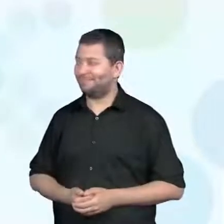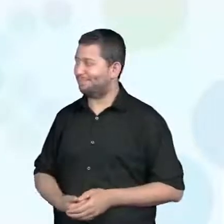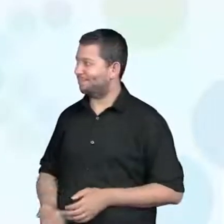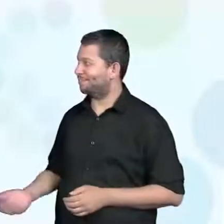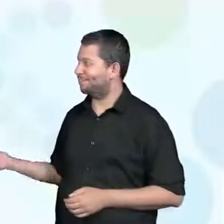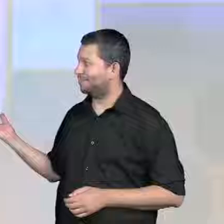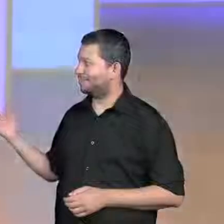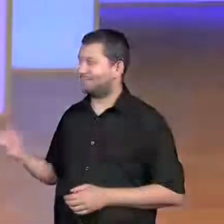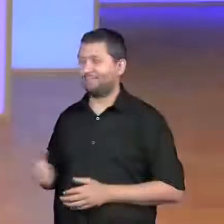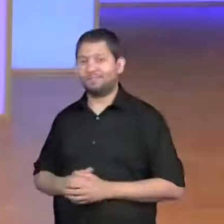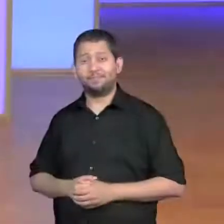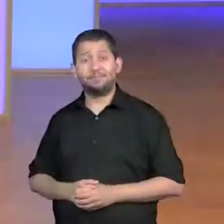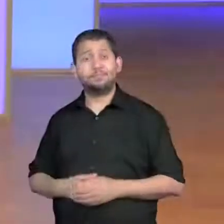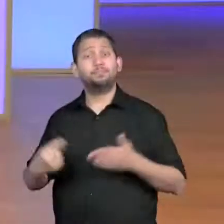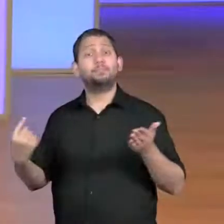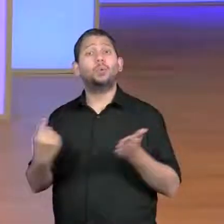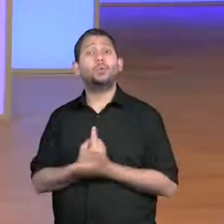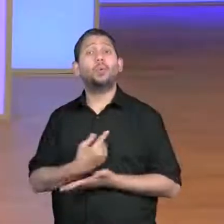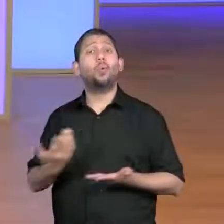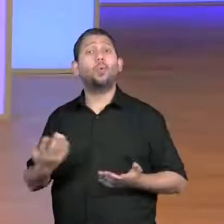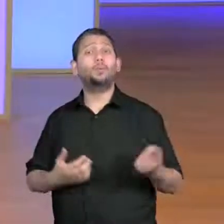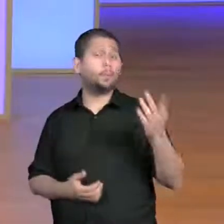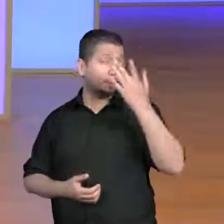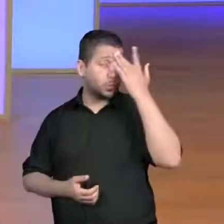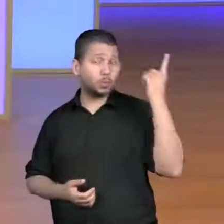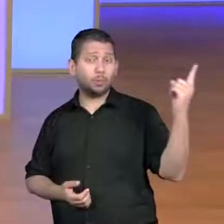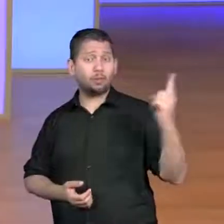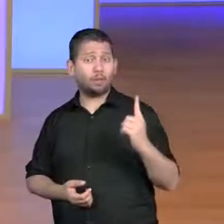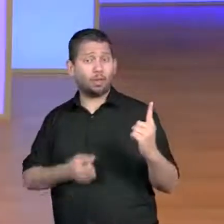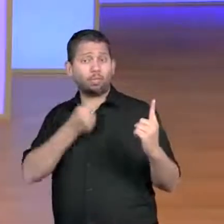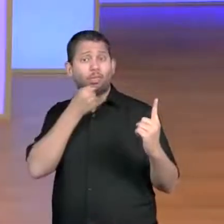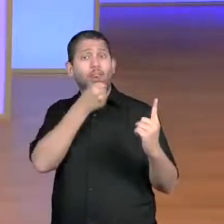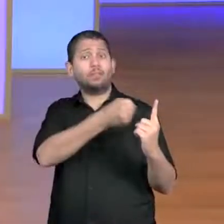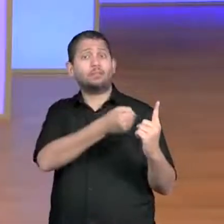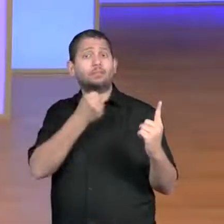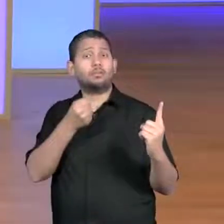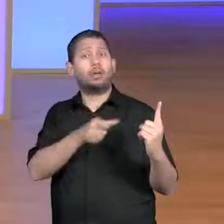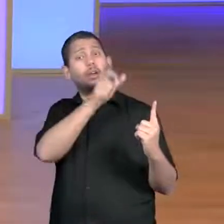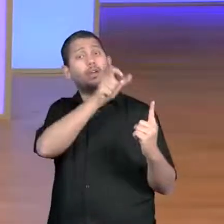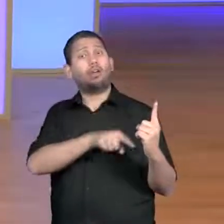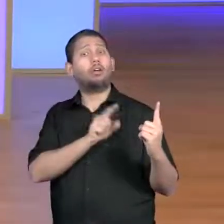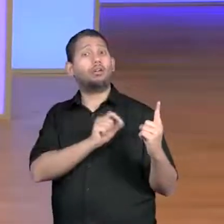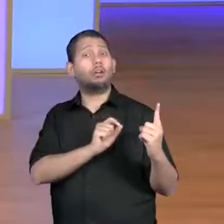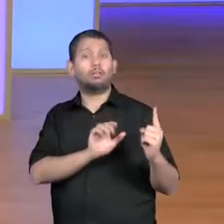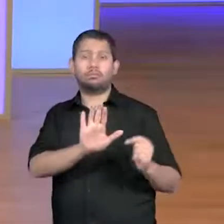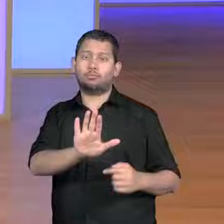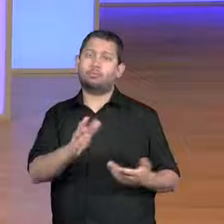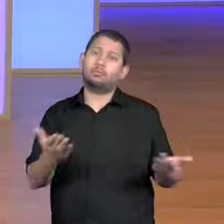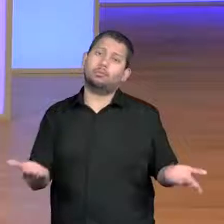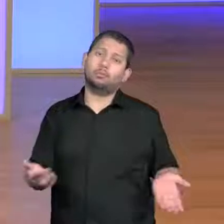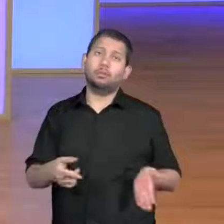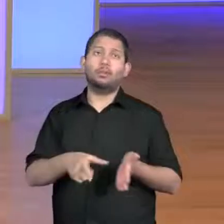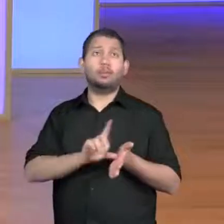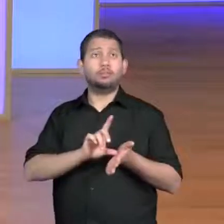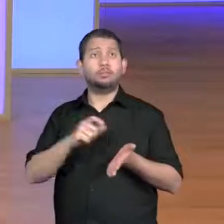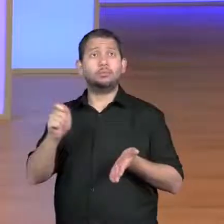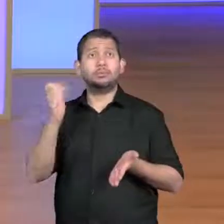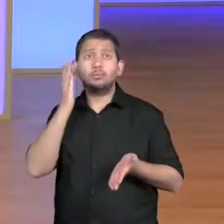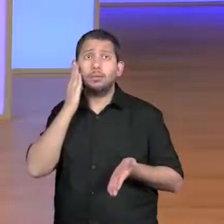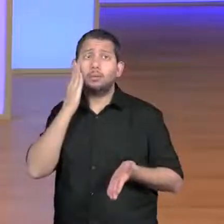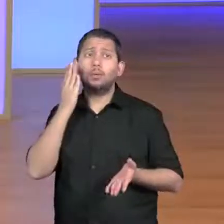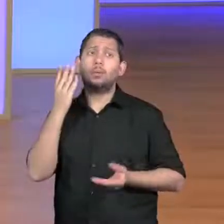perguntou aqui, quem nós iremos entrevistar? Mas antes de entrevistar, tem um passo muito importante, que é a construção